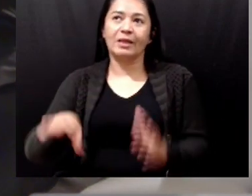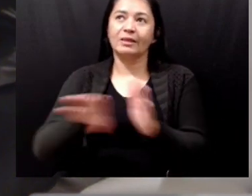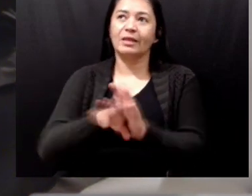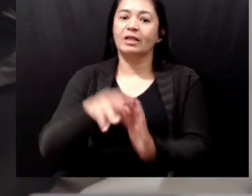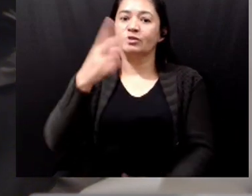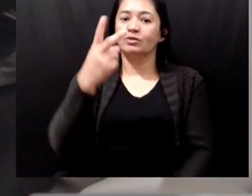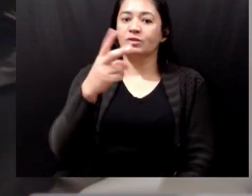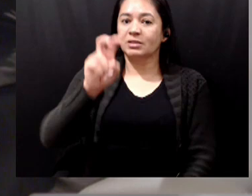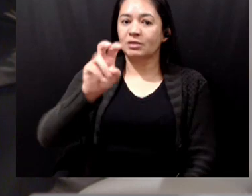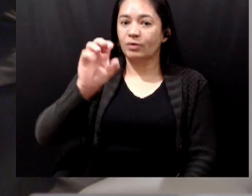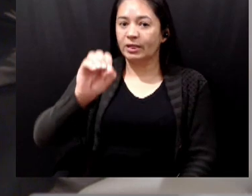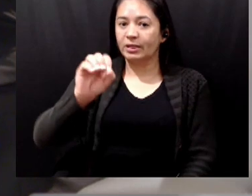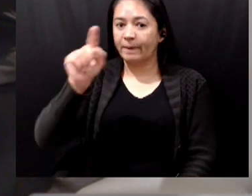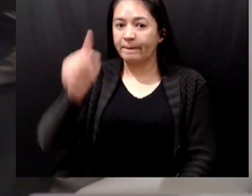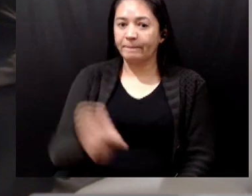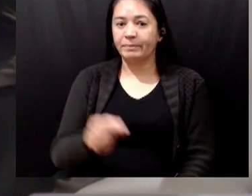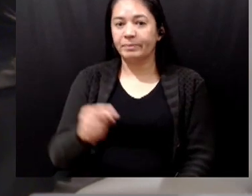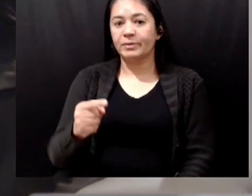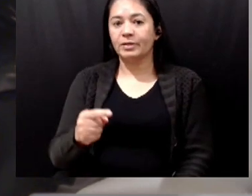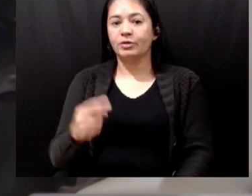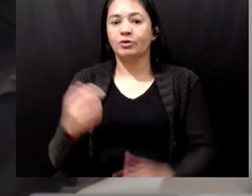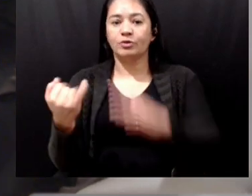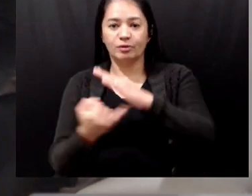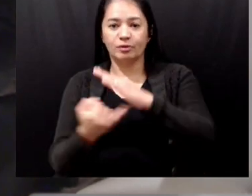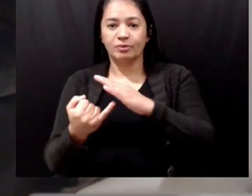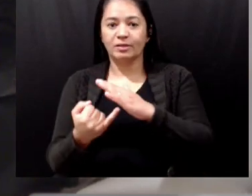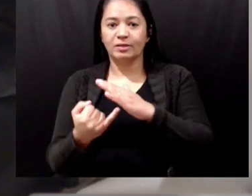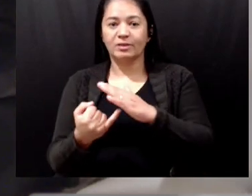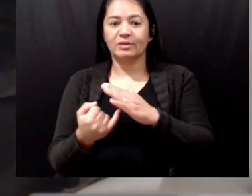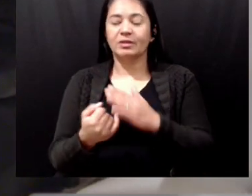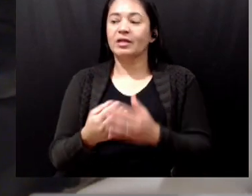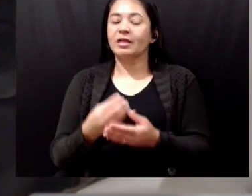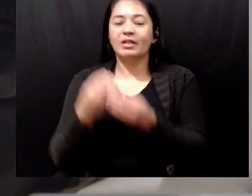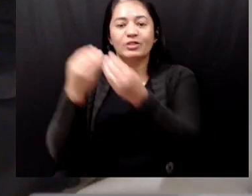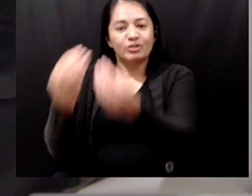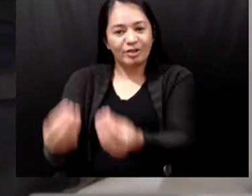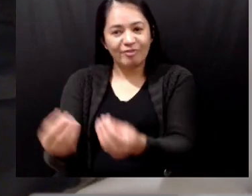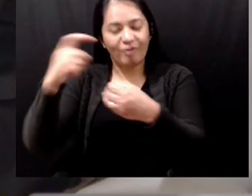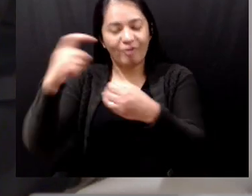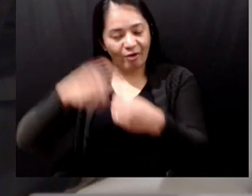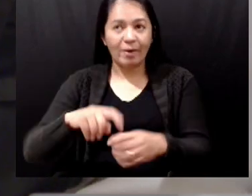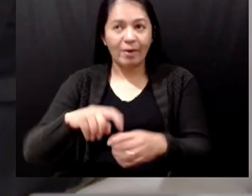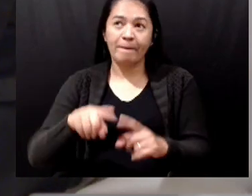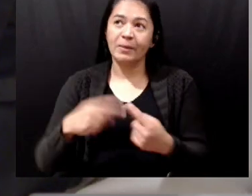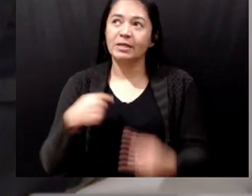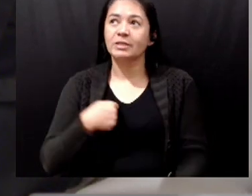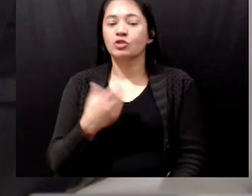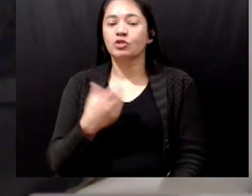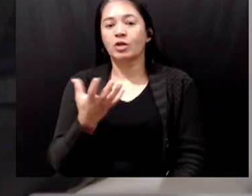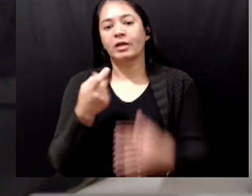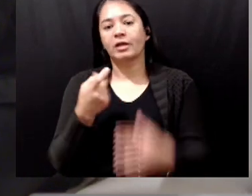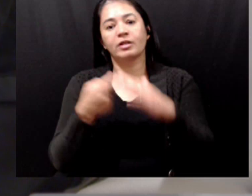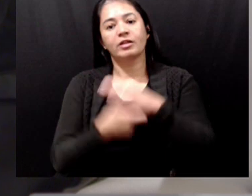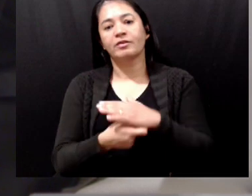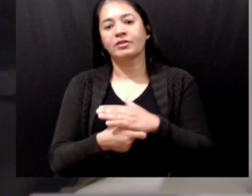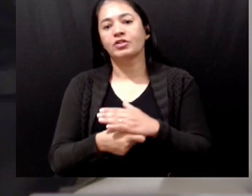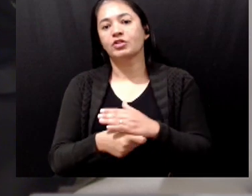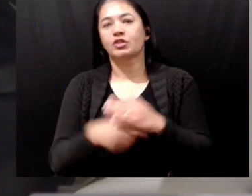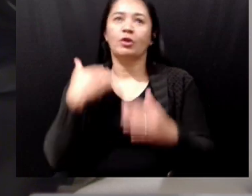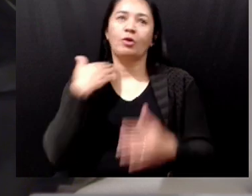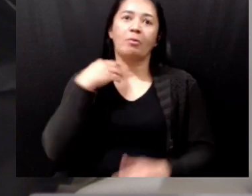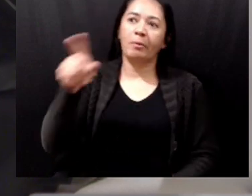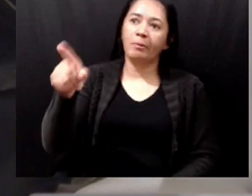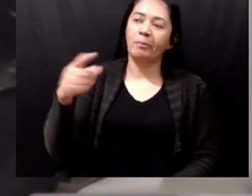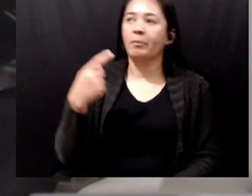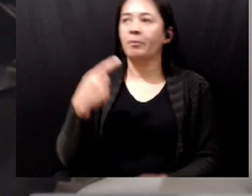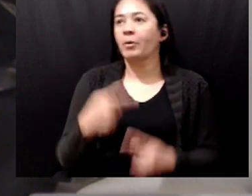Fundo Garantidor de Crédito, ele te ressarce desse problema. Então você vai falar assim, mas eu só quero investir no banco A porque eu vejo que ele é mais famoso, eu acho que